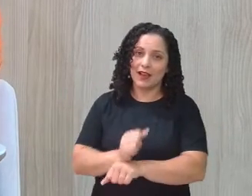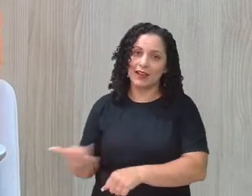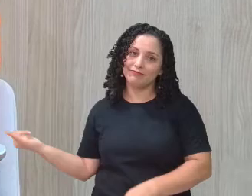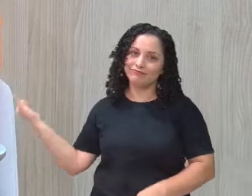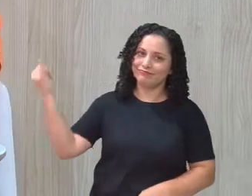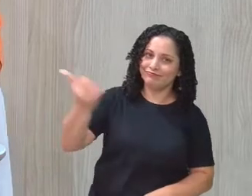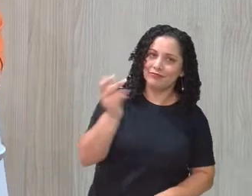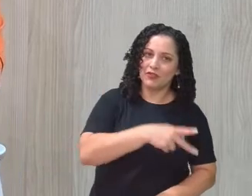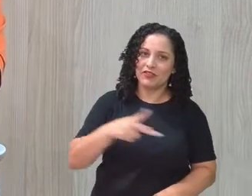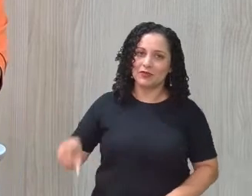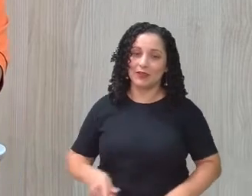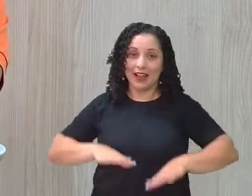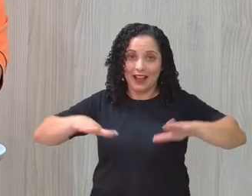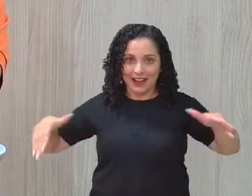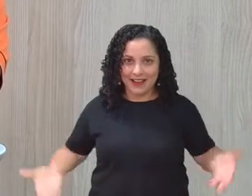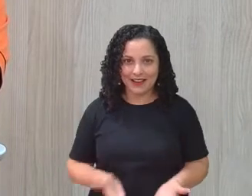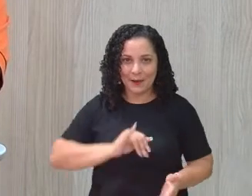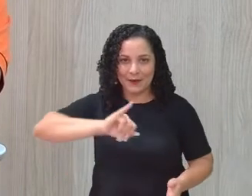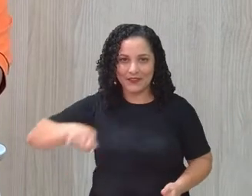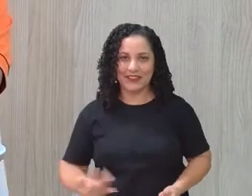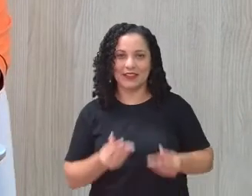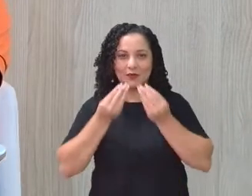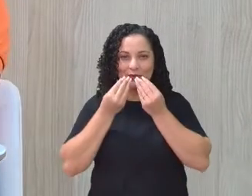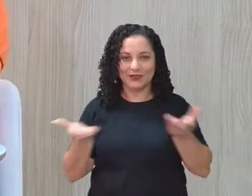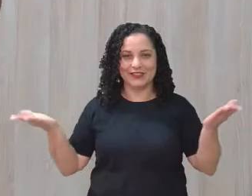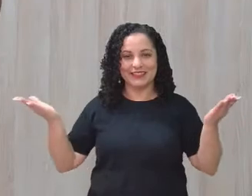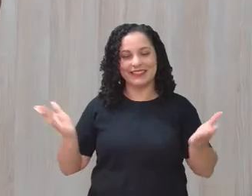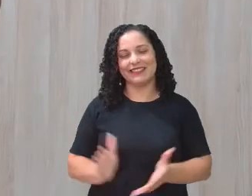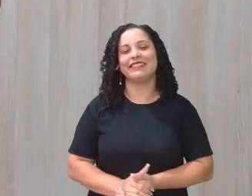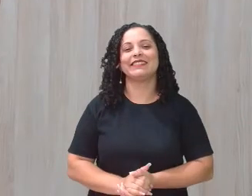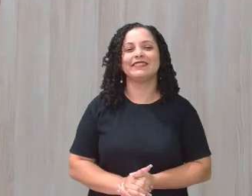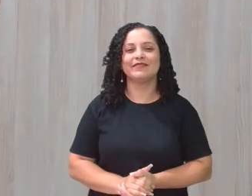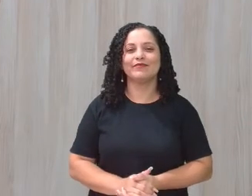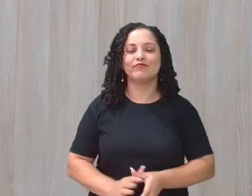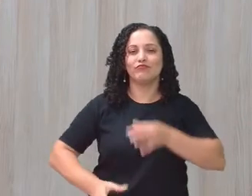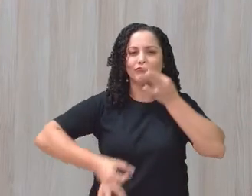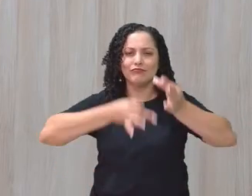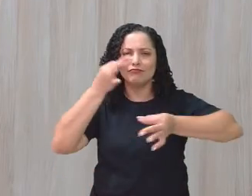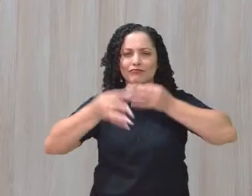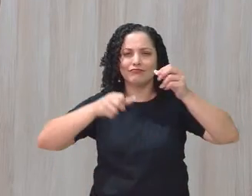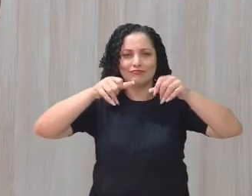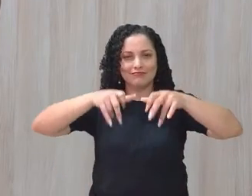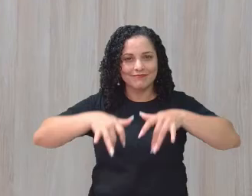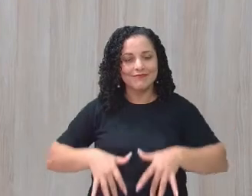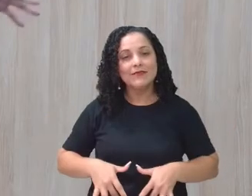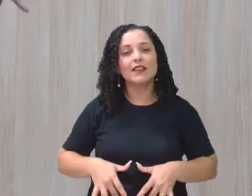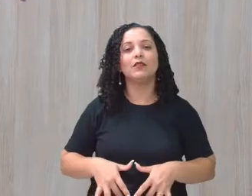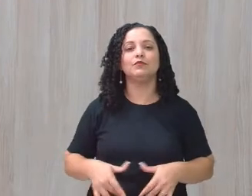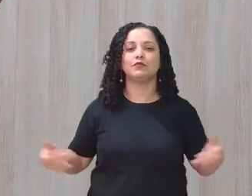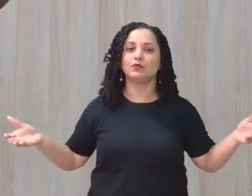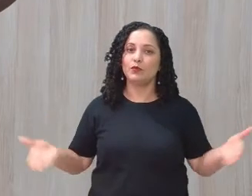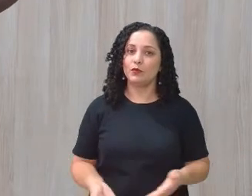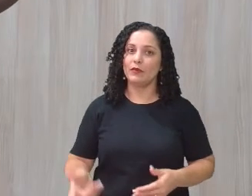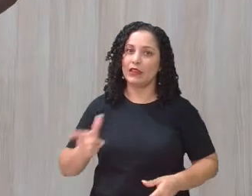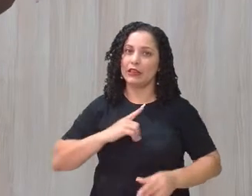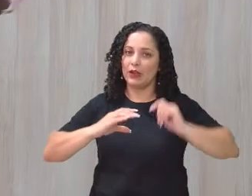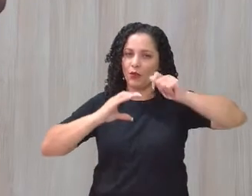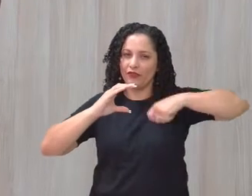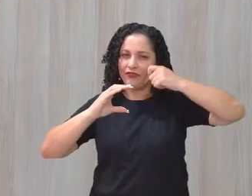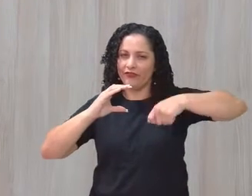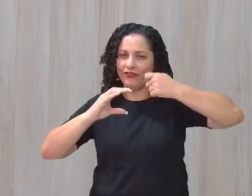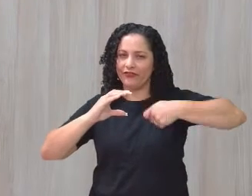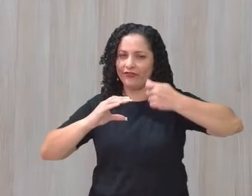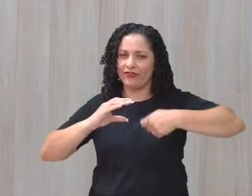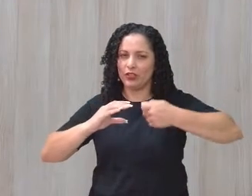Viviane. Então aproveitem a aula de hoje e eu já volto. Um beijo. Isso, comentem bastante a aula. Aproveitem que a aula hoje vai ter um curta, né? Vai